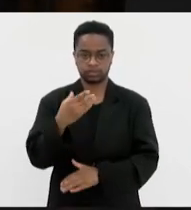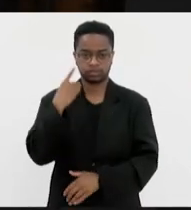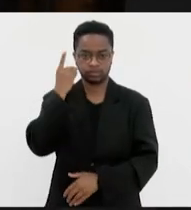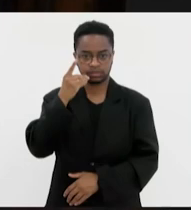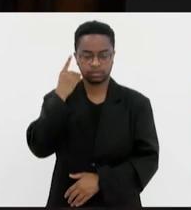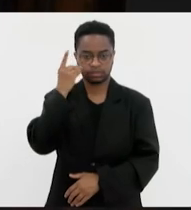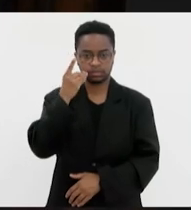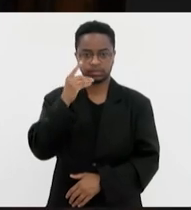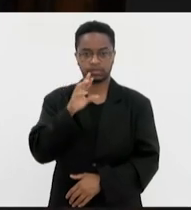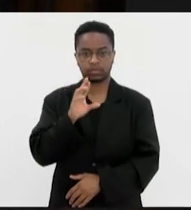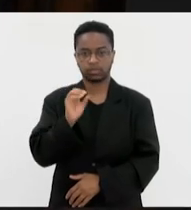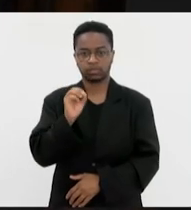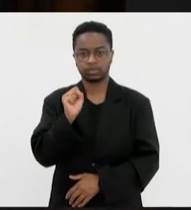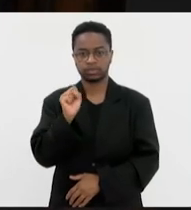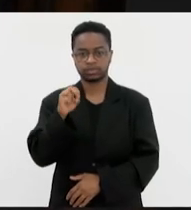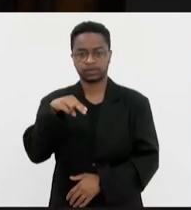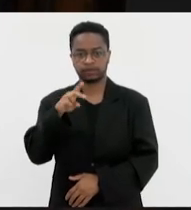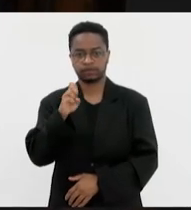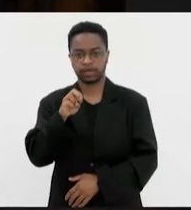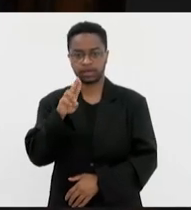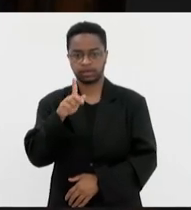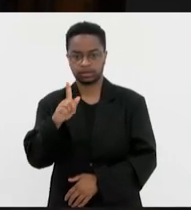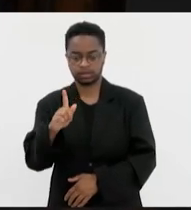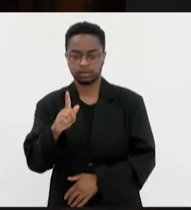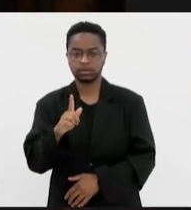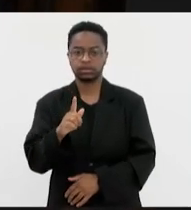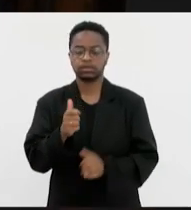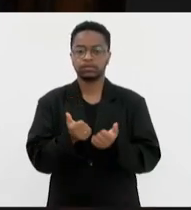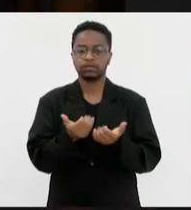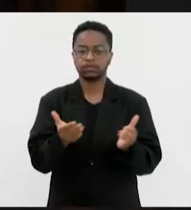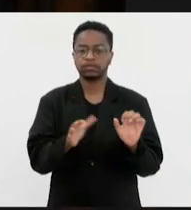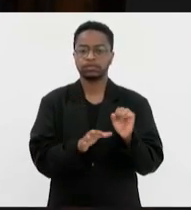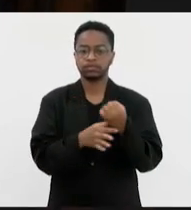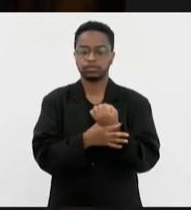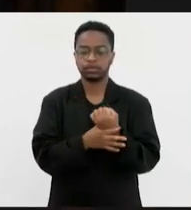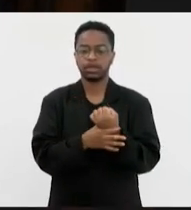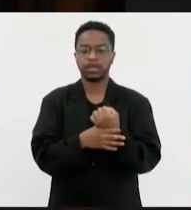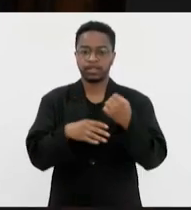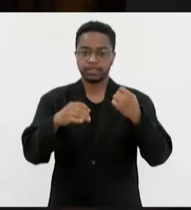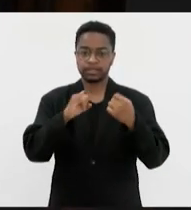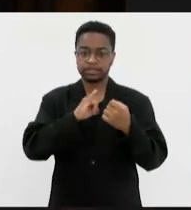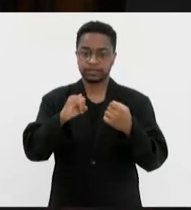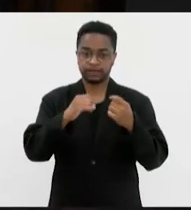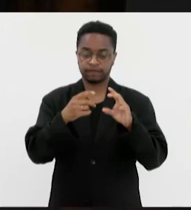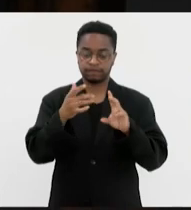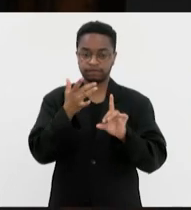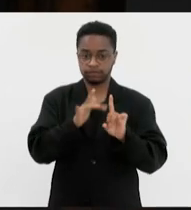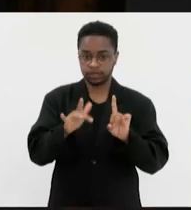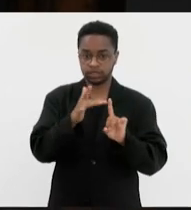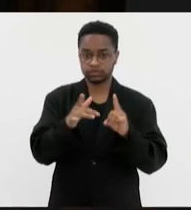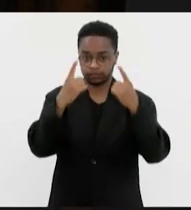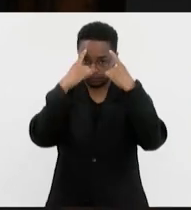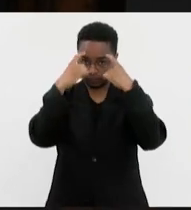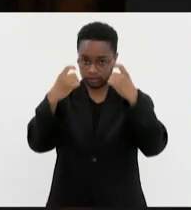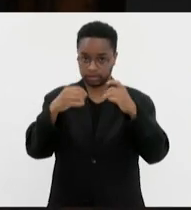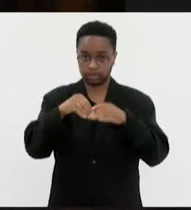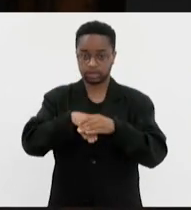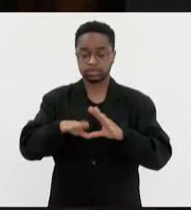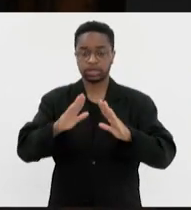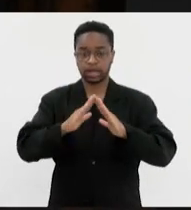do deputado Rosenberg Reis, que assegura às vítimas de violência doméstica e familiares o direito à comunicação